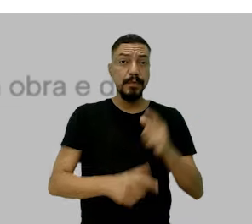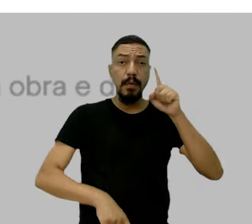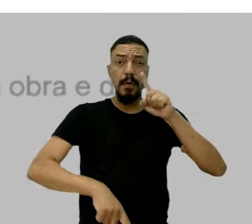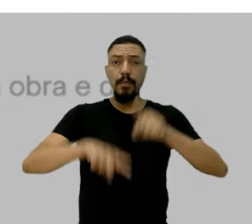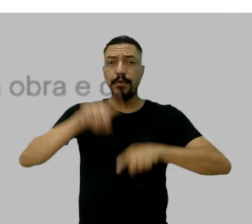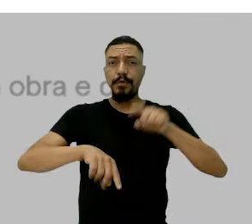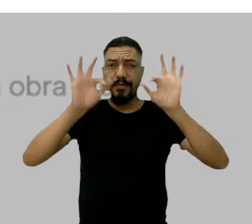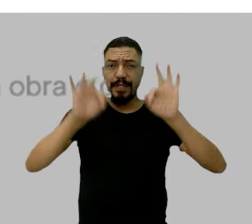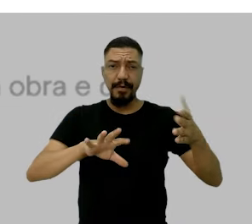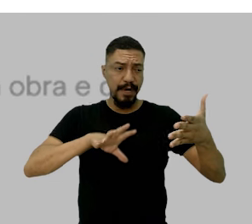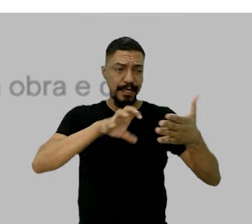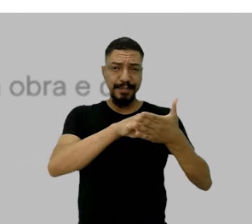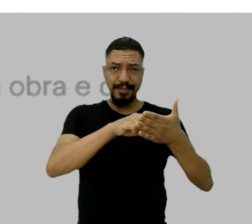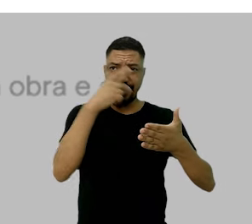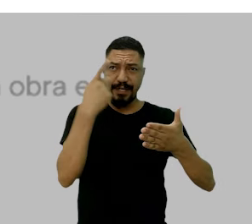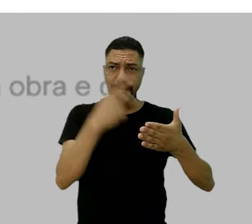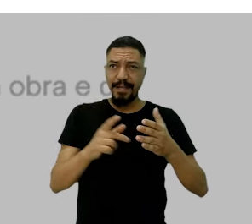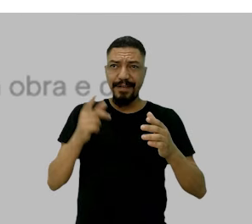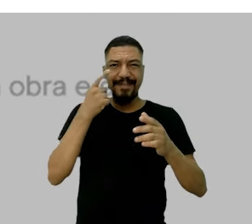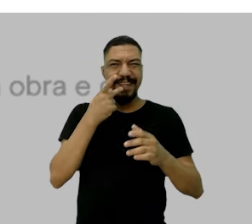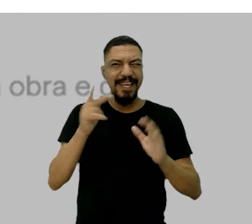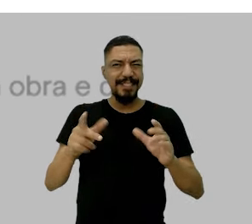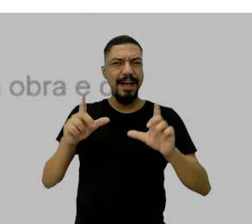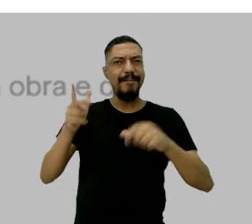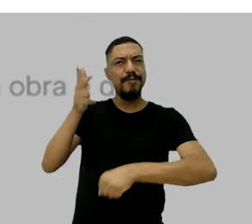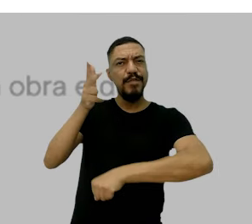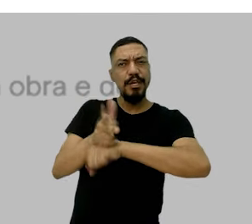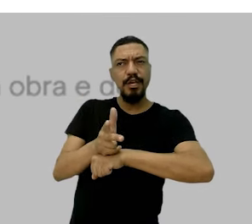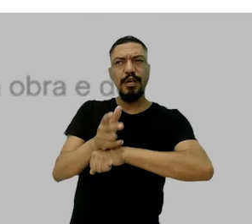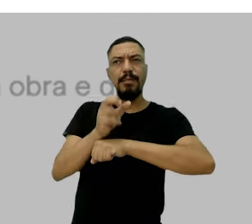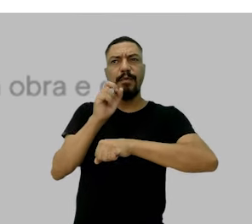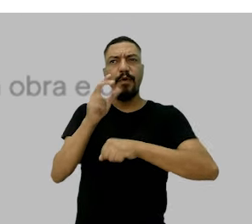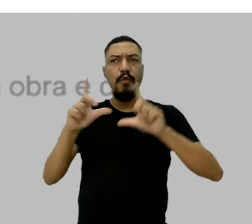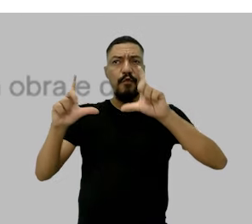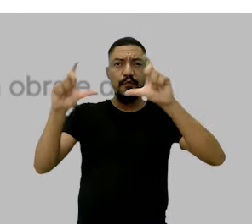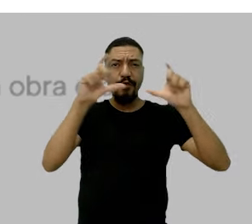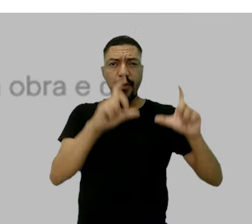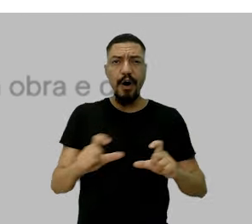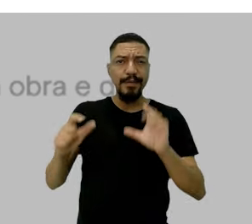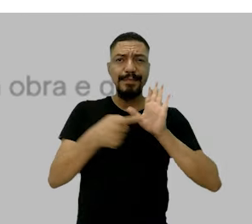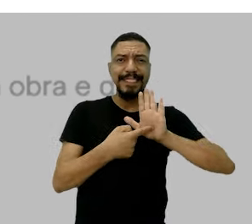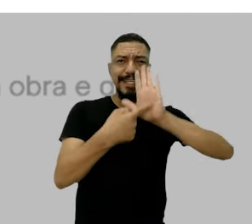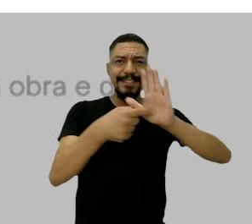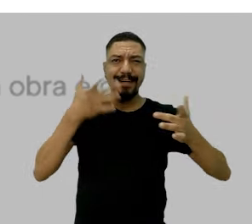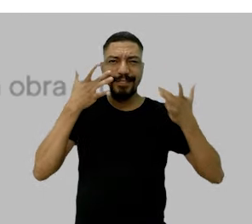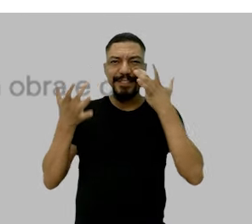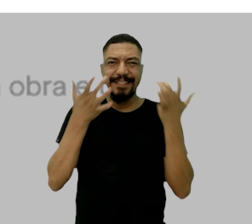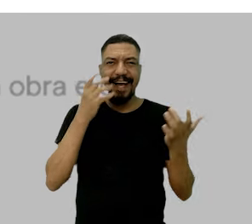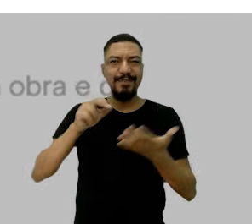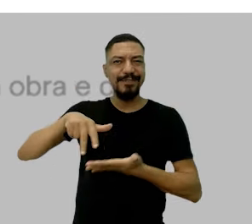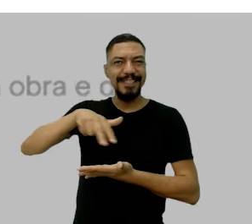produto final e registro dele, falei um pouco disso, né? O filme em si, a foto do seu espetáculo teatral ou